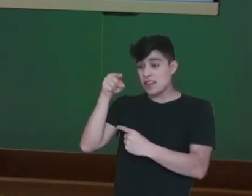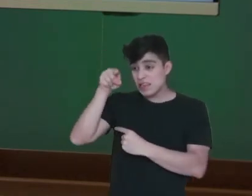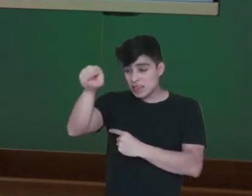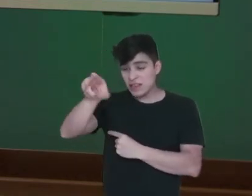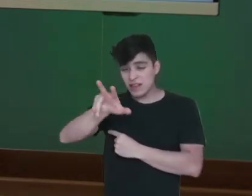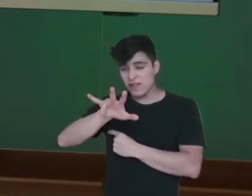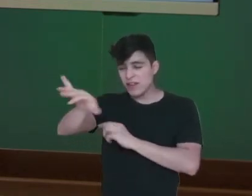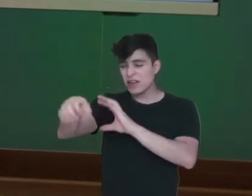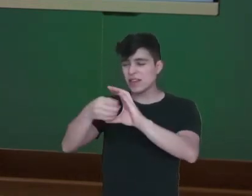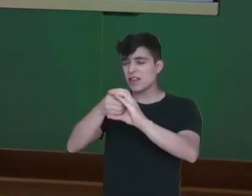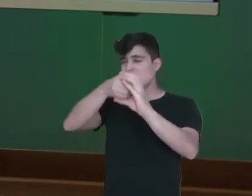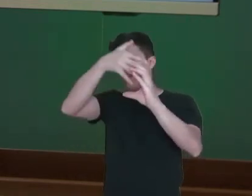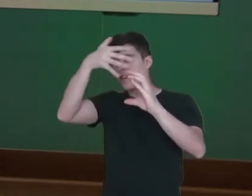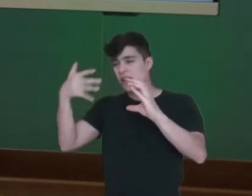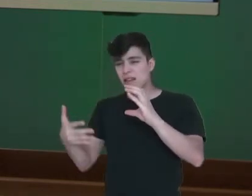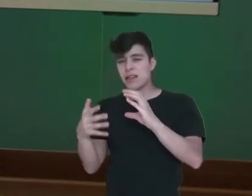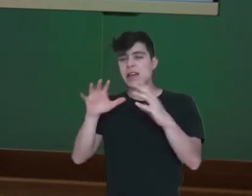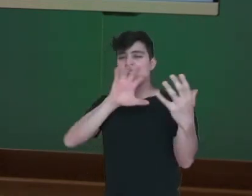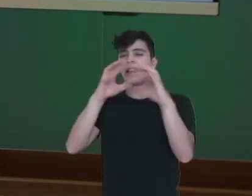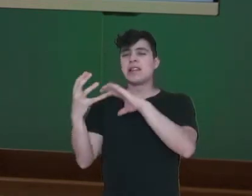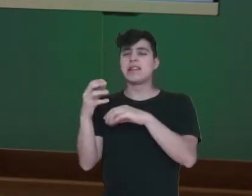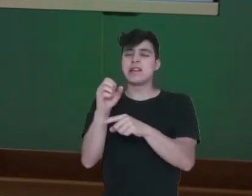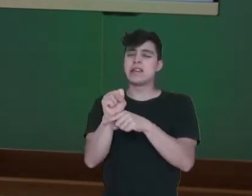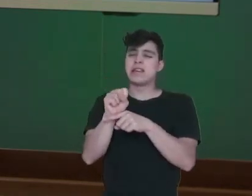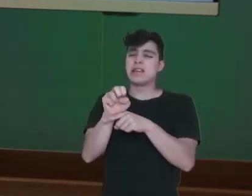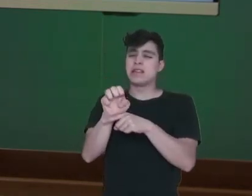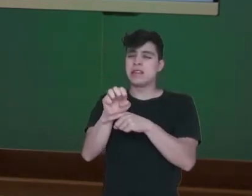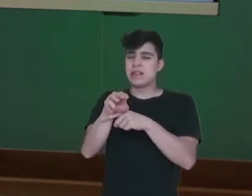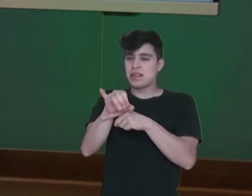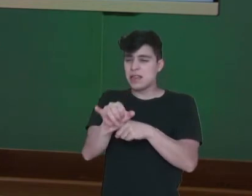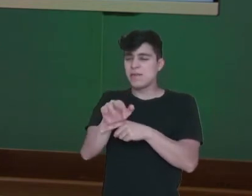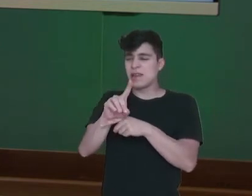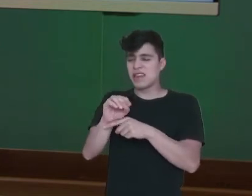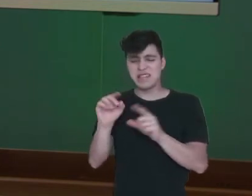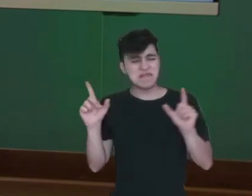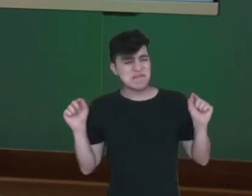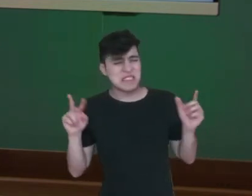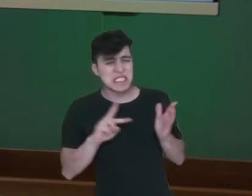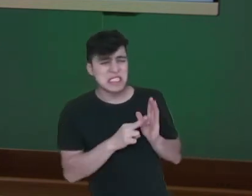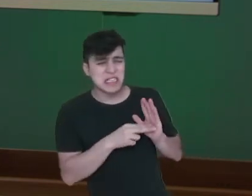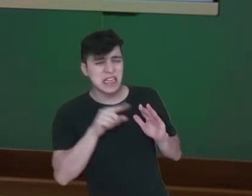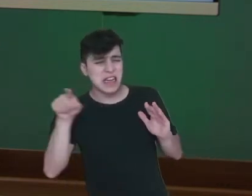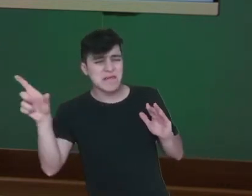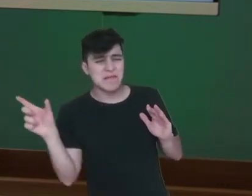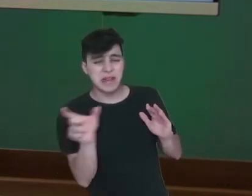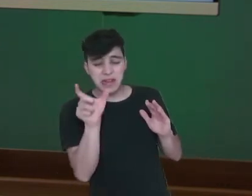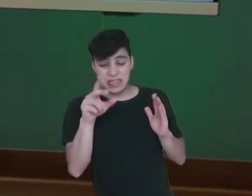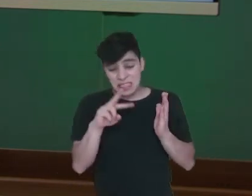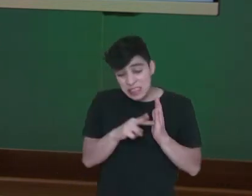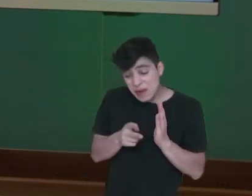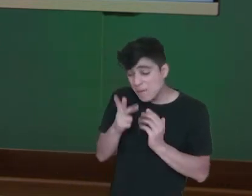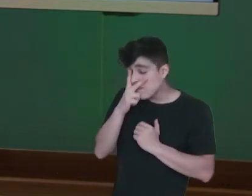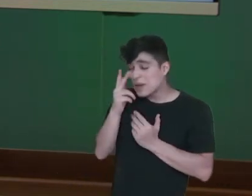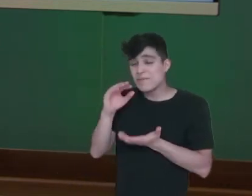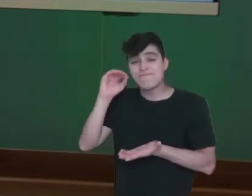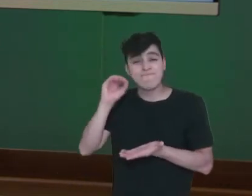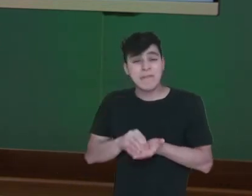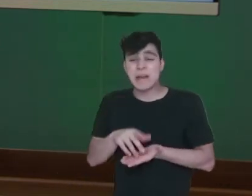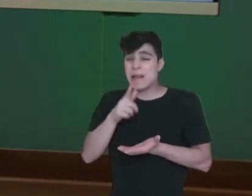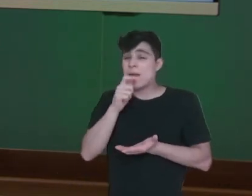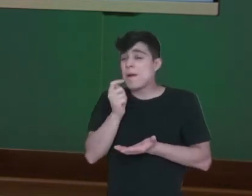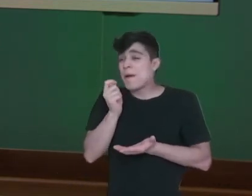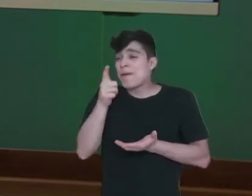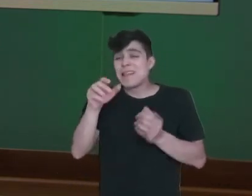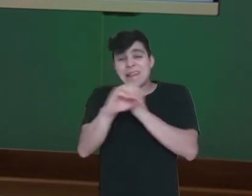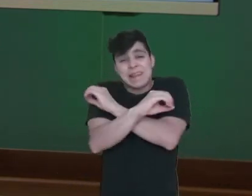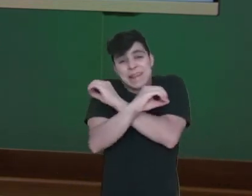que caracteriza um clima semiárido. O que quer dizer semiárido? Quase sem água, ou seja,